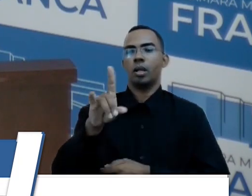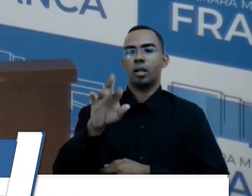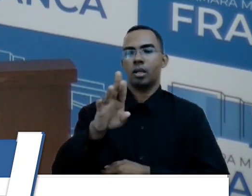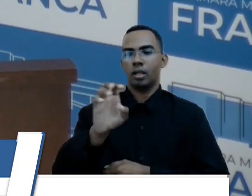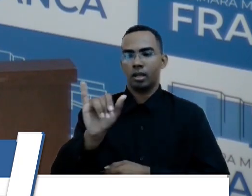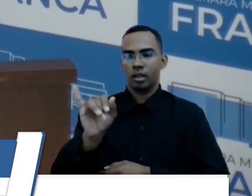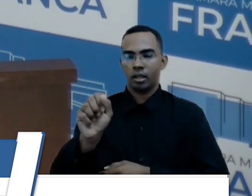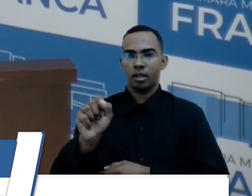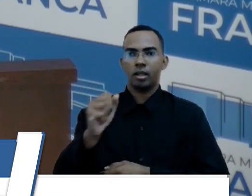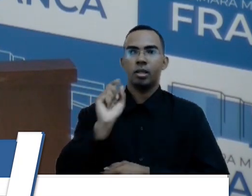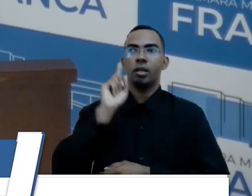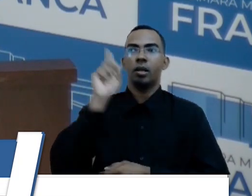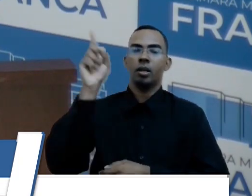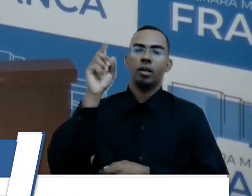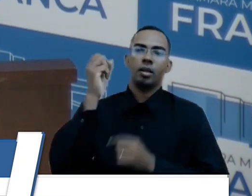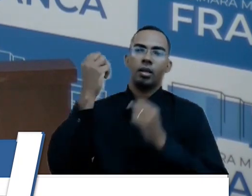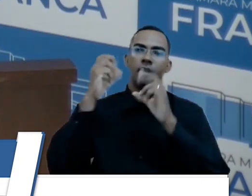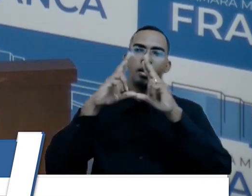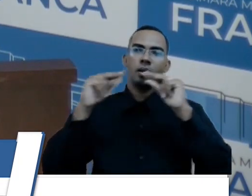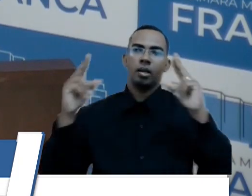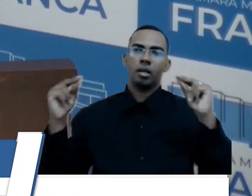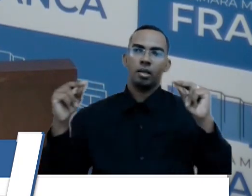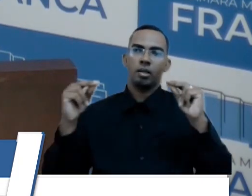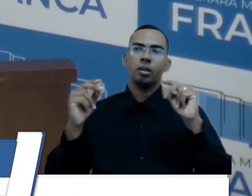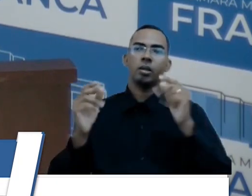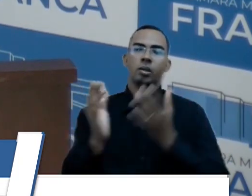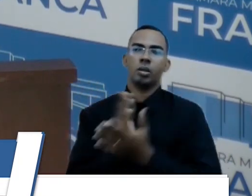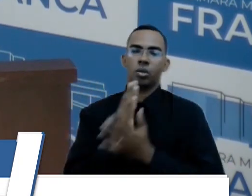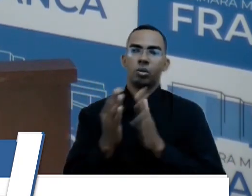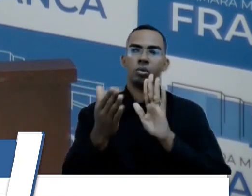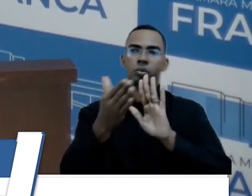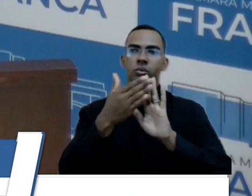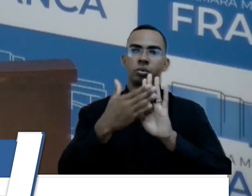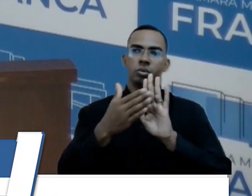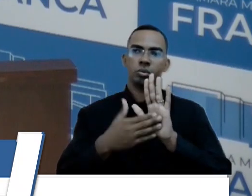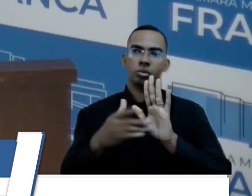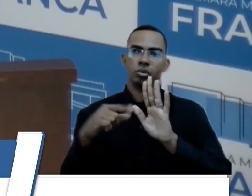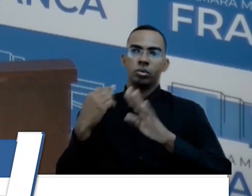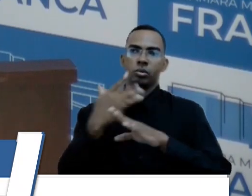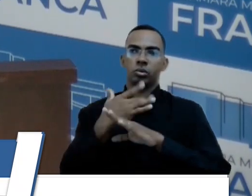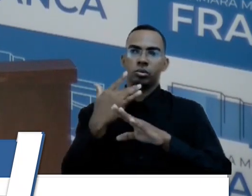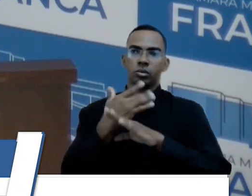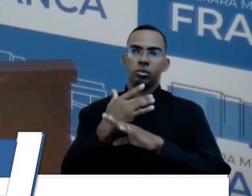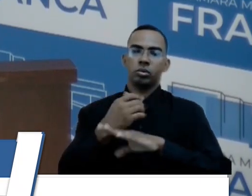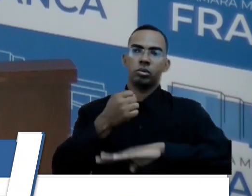em Brasília, levando algumas demandas do nosso município de Franca.